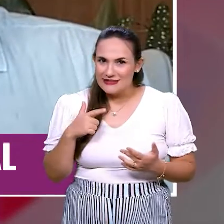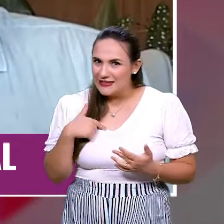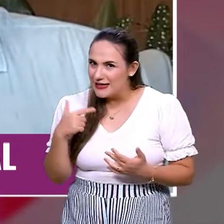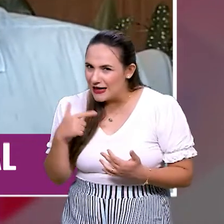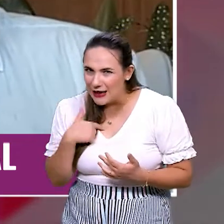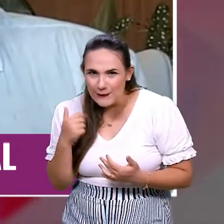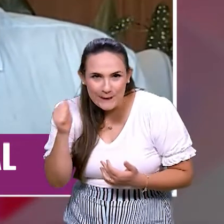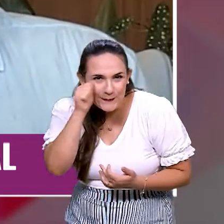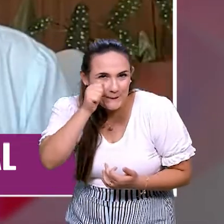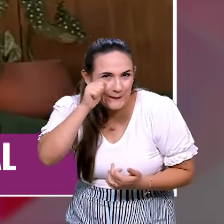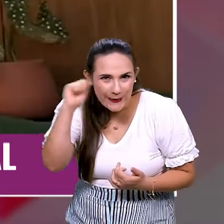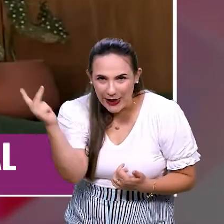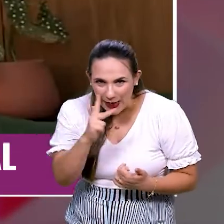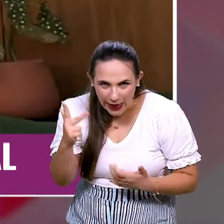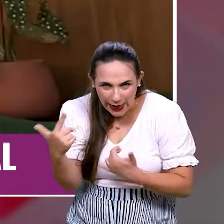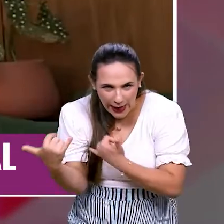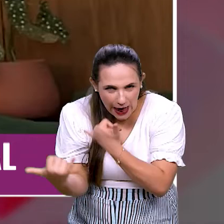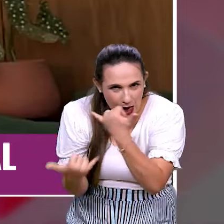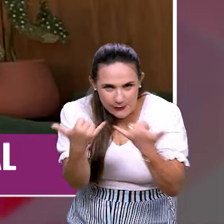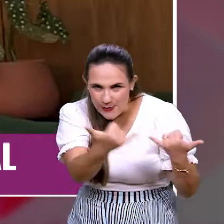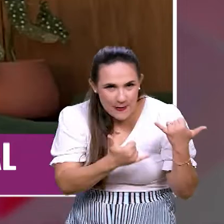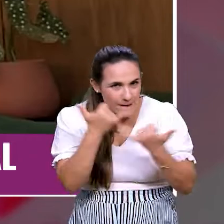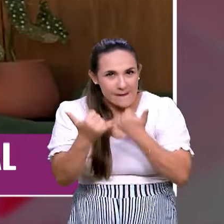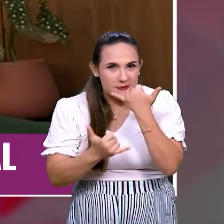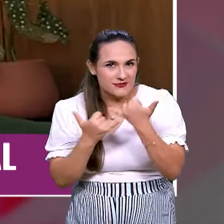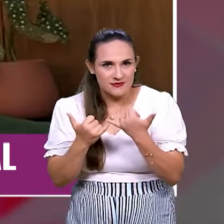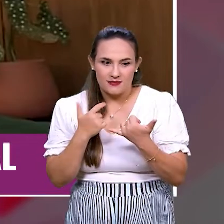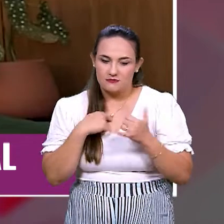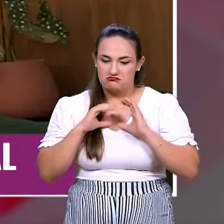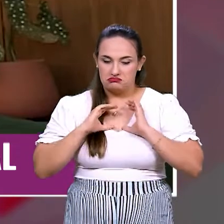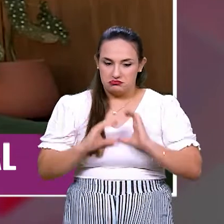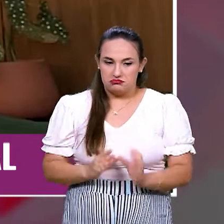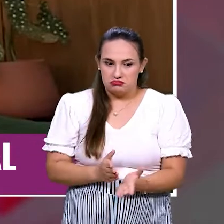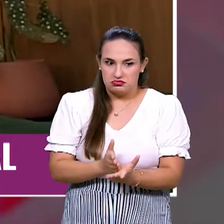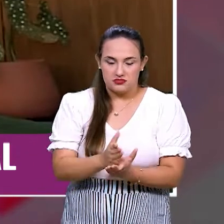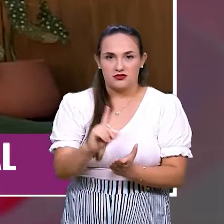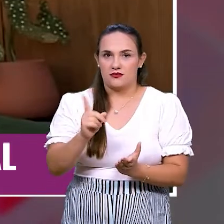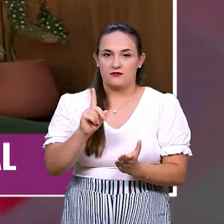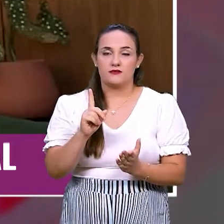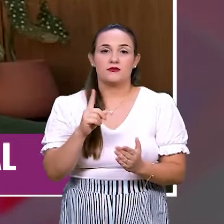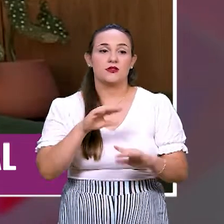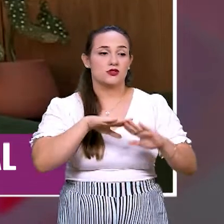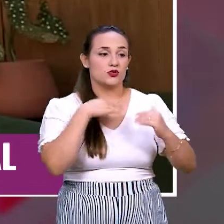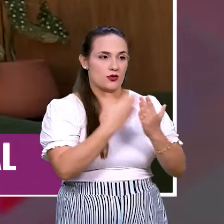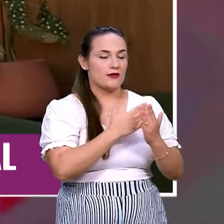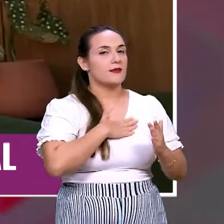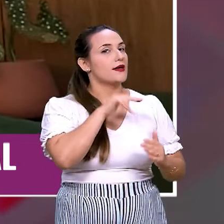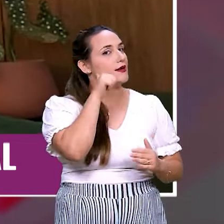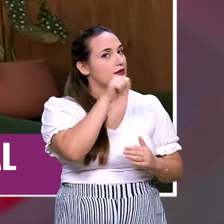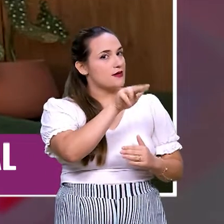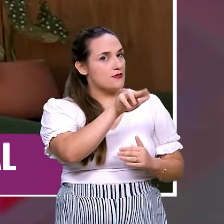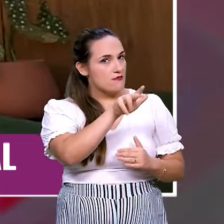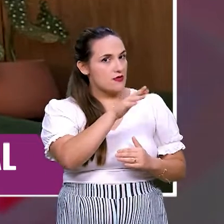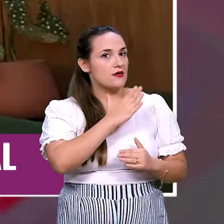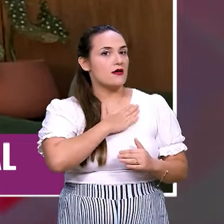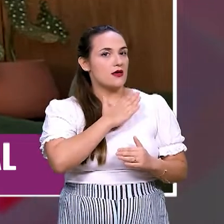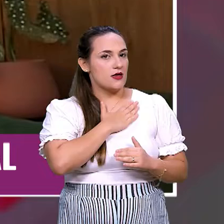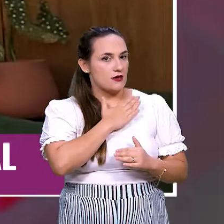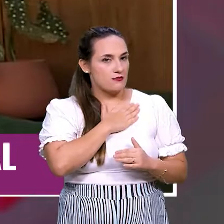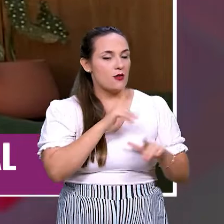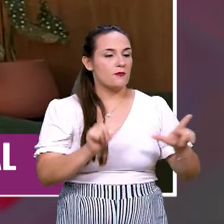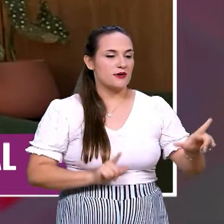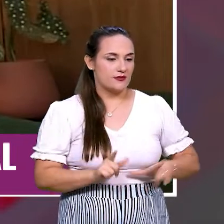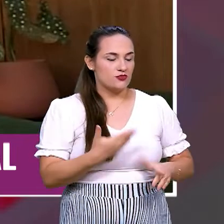Podemos dizer que era uma criança peralta, né? Então, assim, eu não era uma criança super comportada, não. O colégio onde minha irmã estudou, onde meus